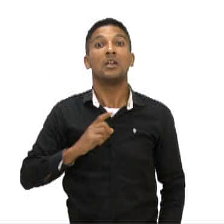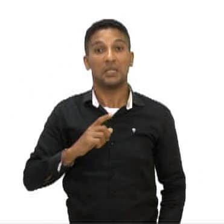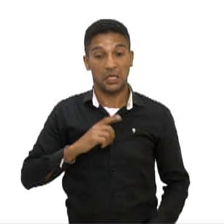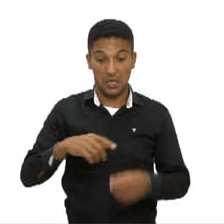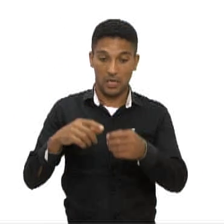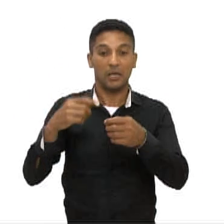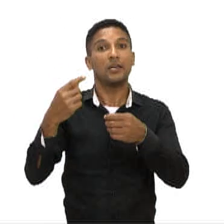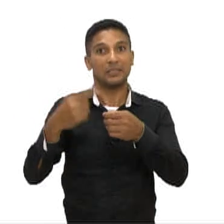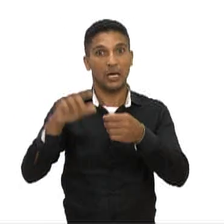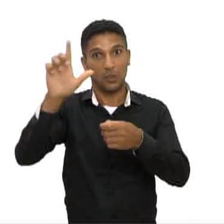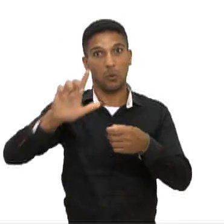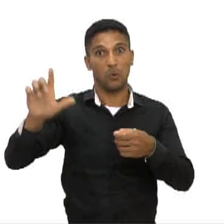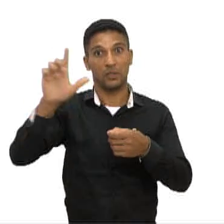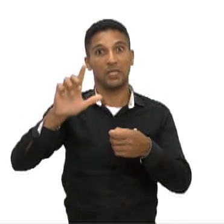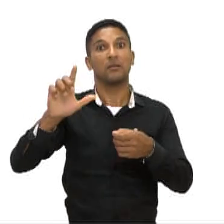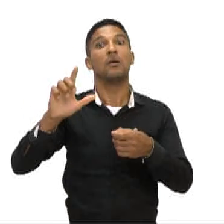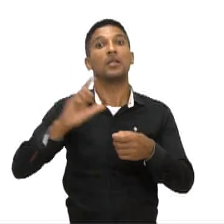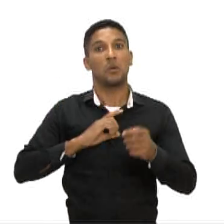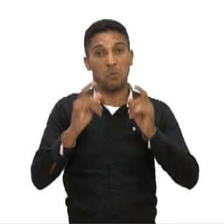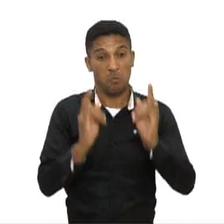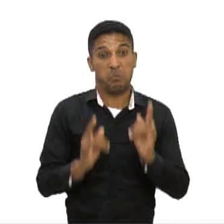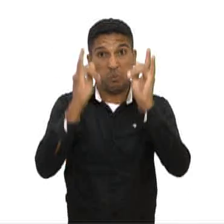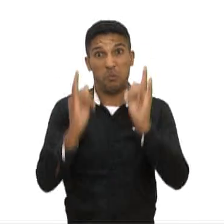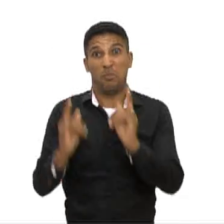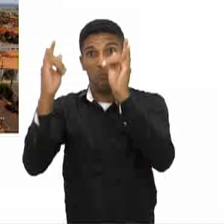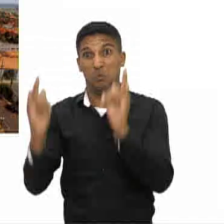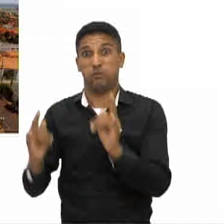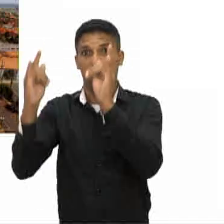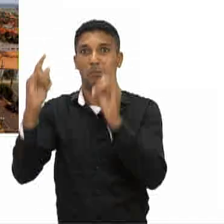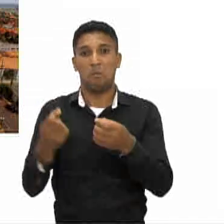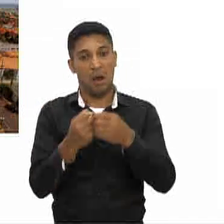urbanas? Presença de prédios, principalmente.